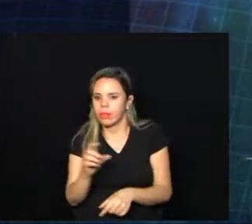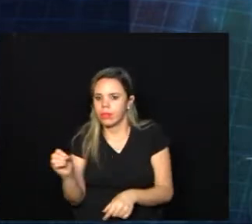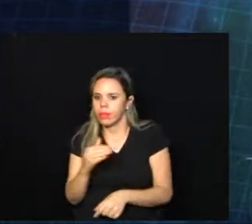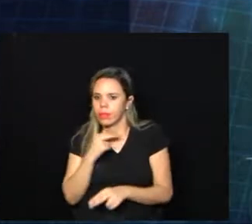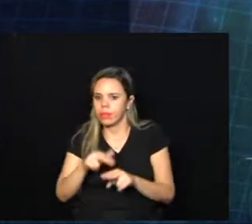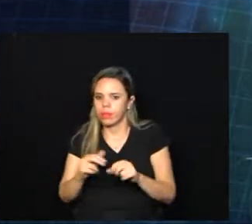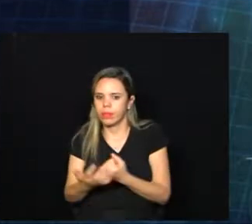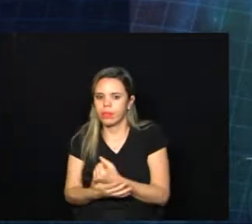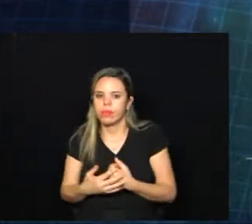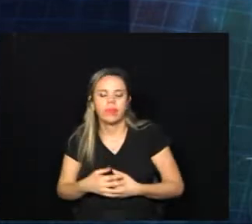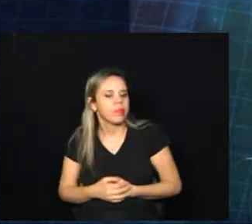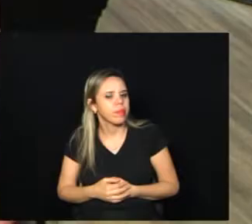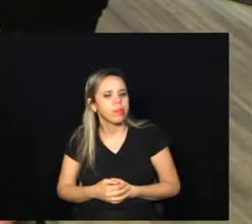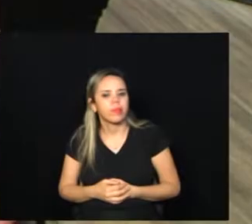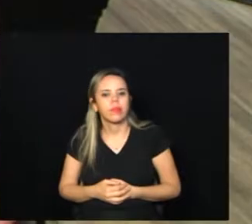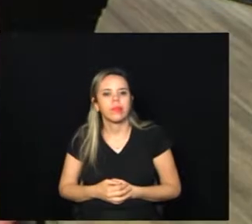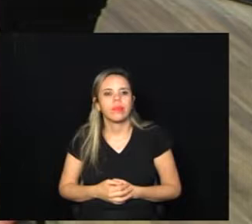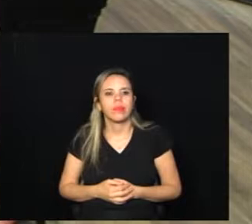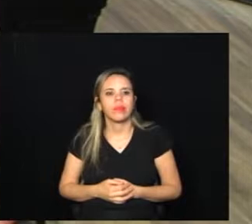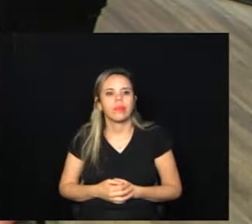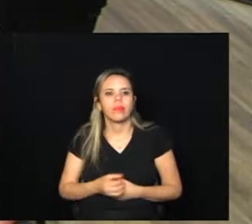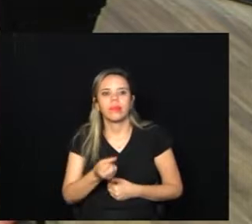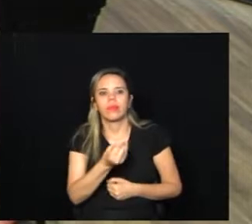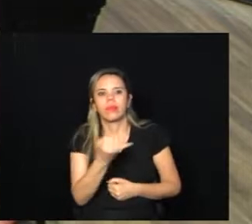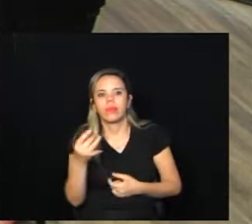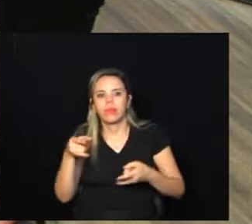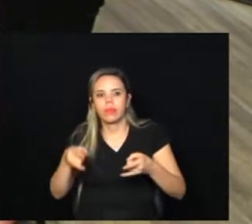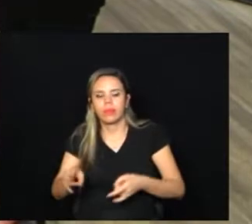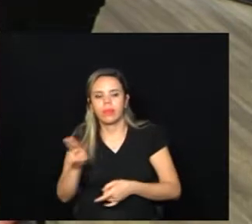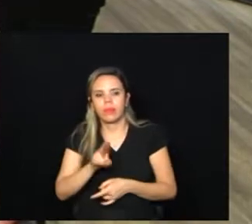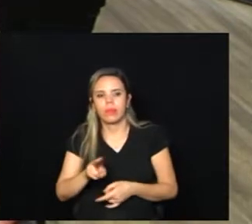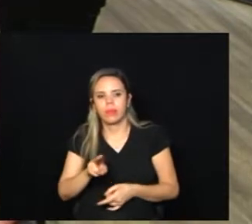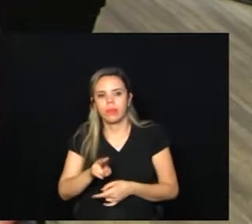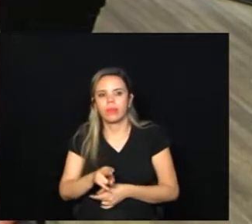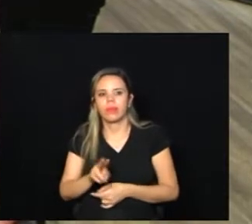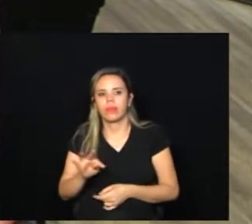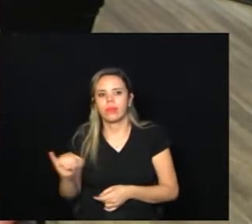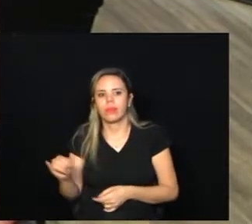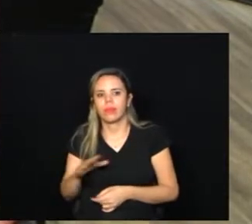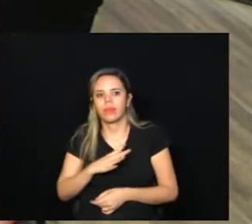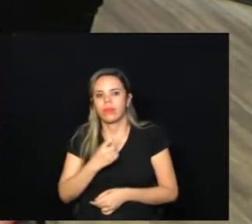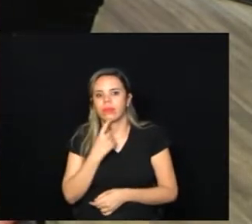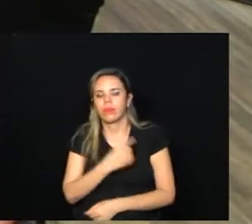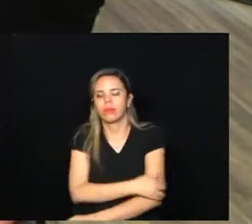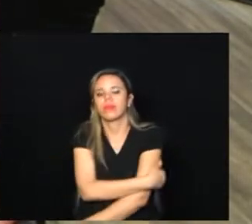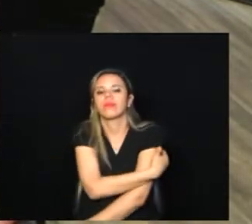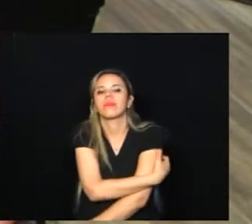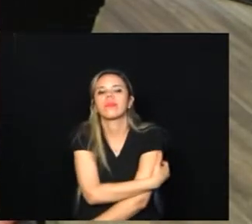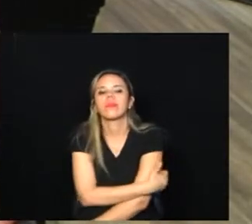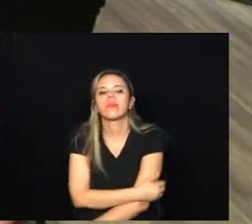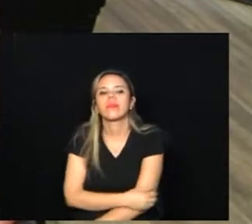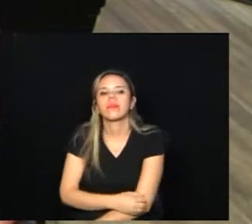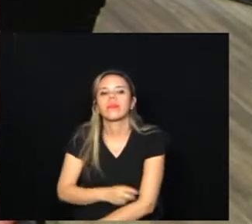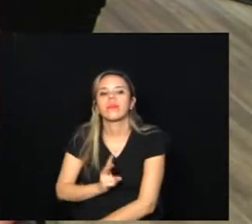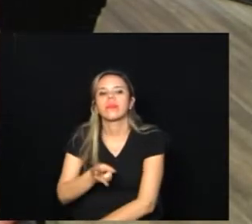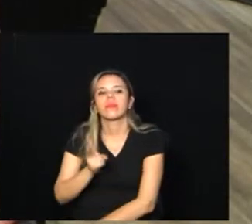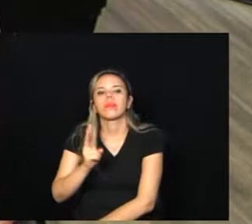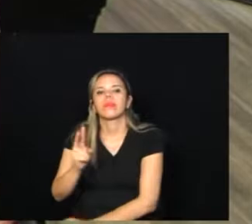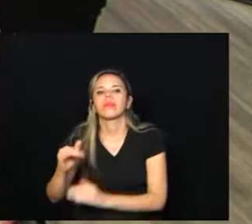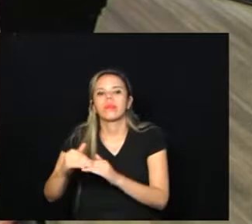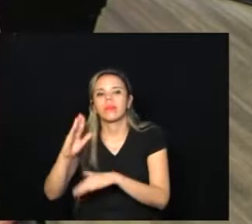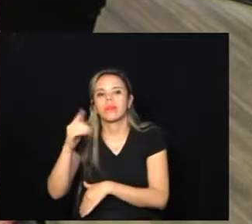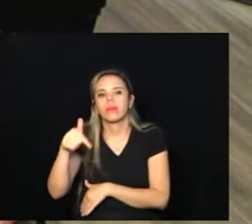devido à Covid. Minabreu, sobre taxa de ocupação de leitos de UTI na cidade de Campinas, segue acima